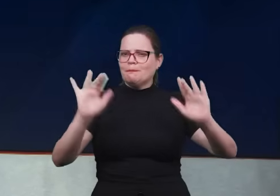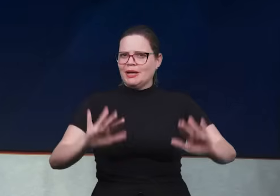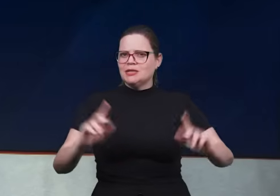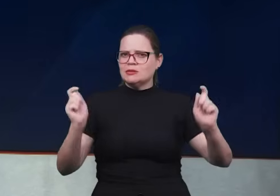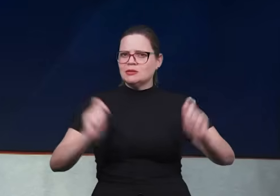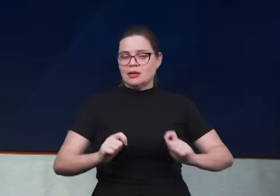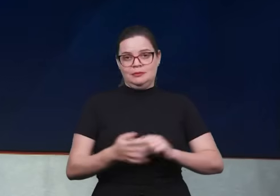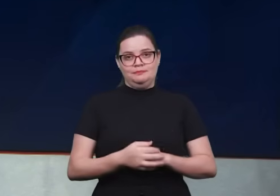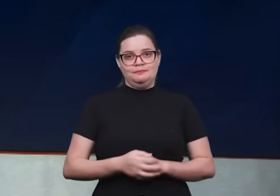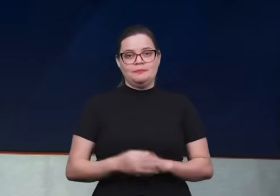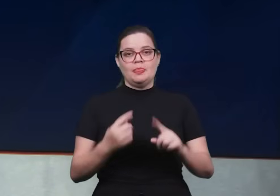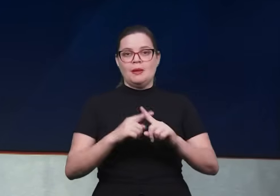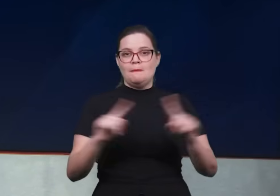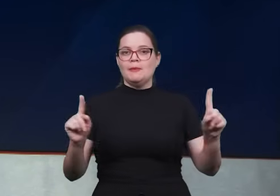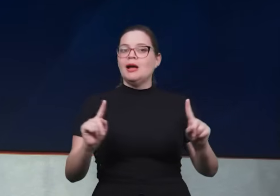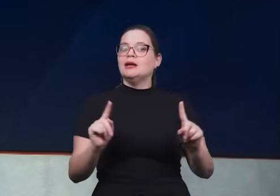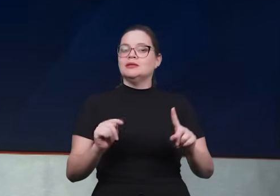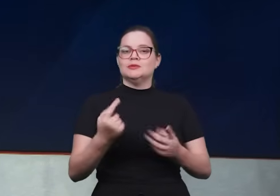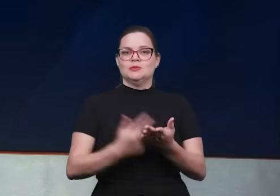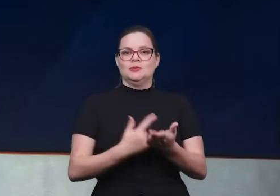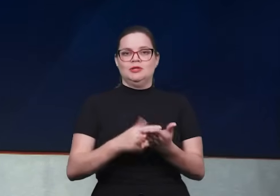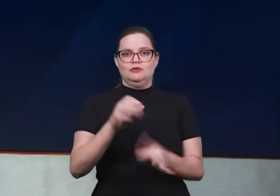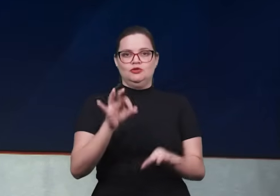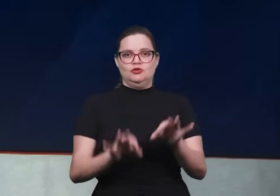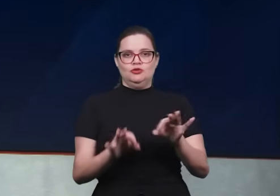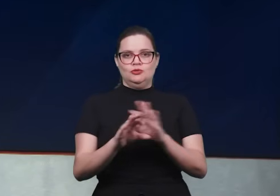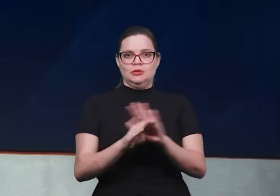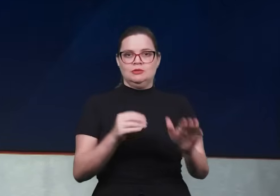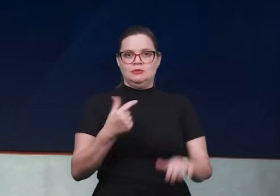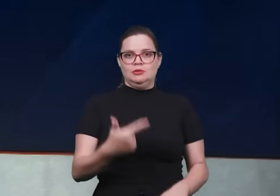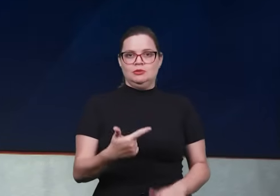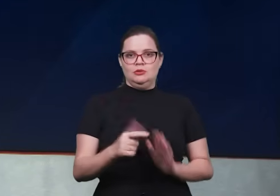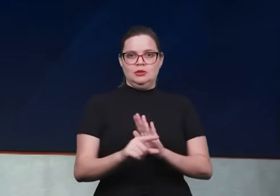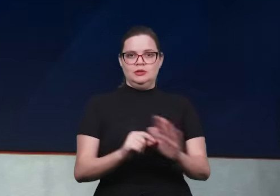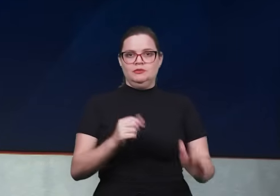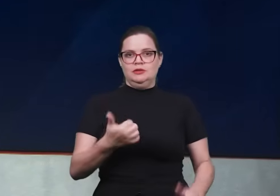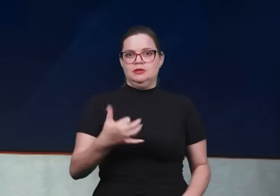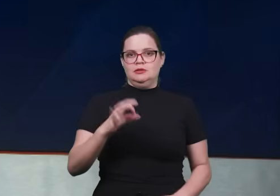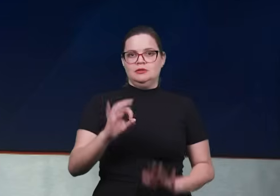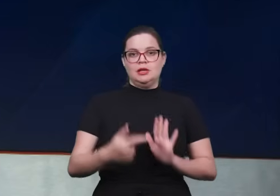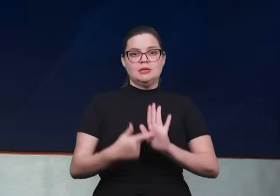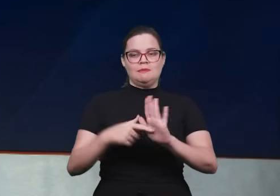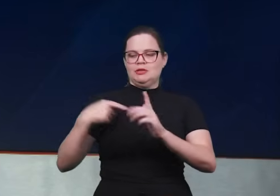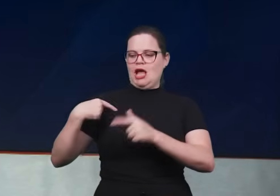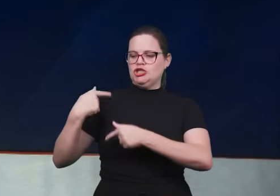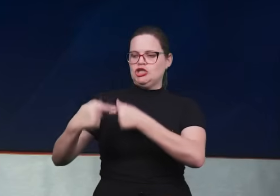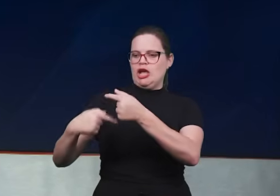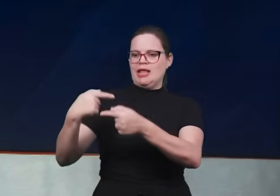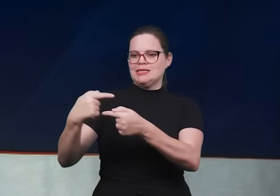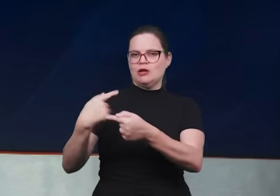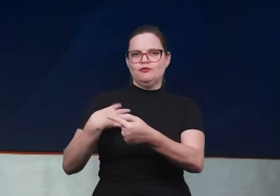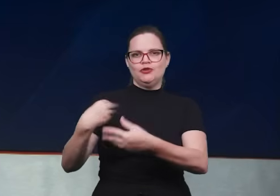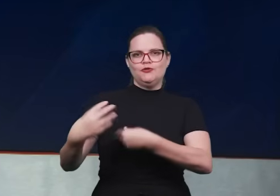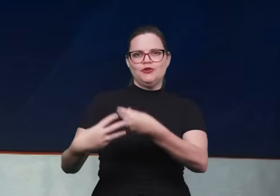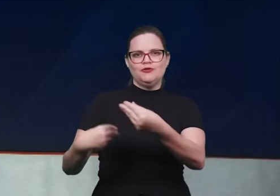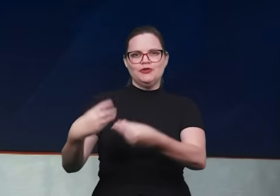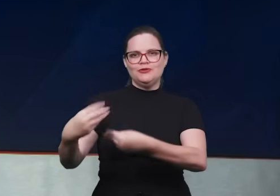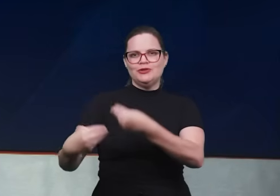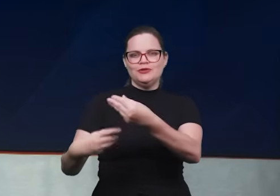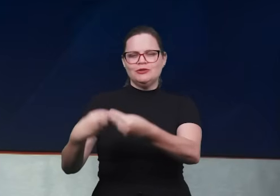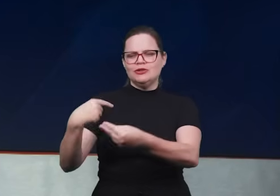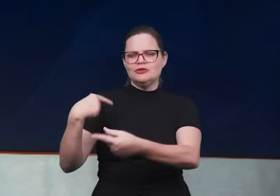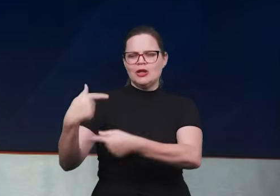Todavia, o livro de Juízes, no capítulo 2, verso 10, fala de uma geração que nasceu naquele